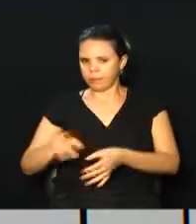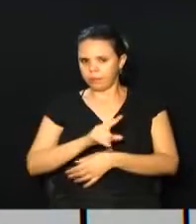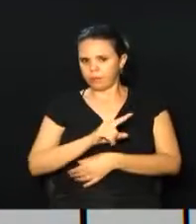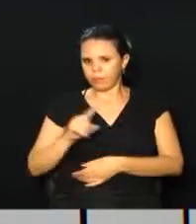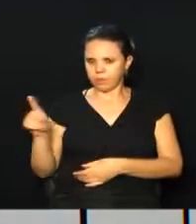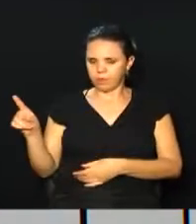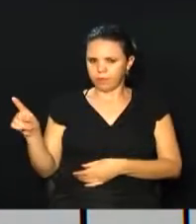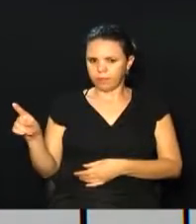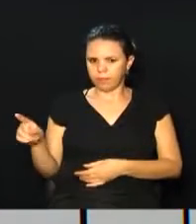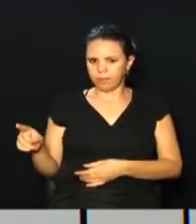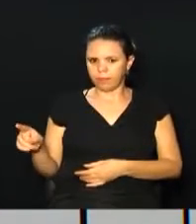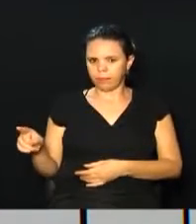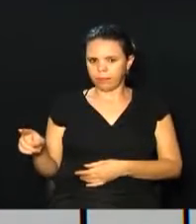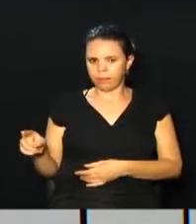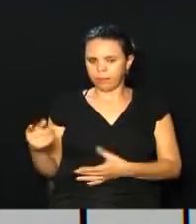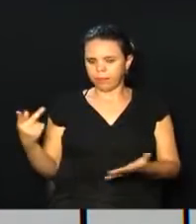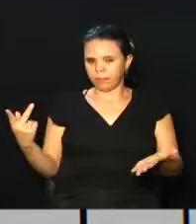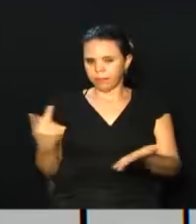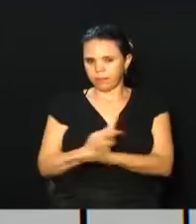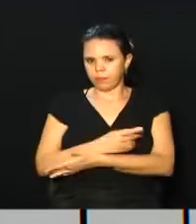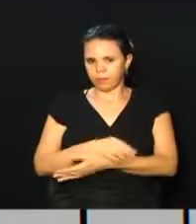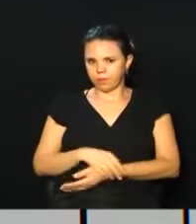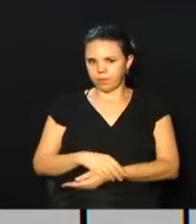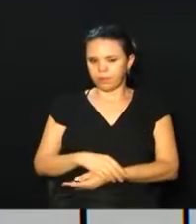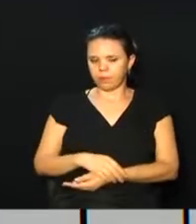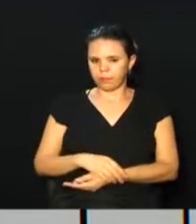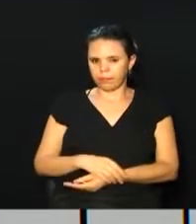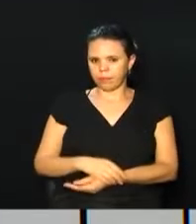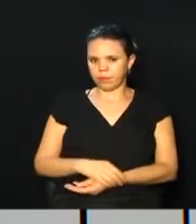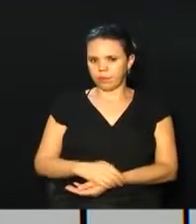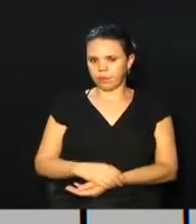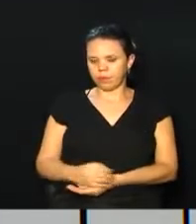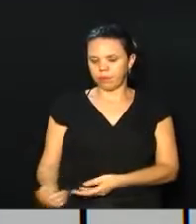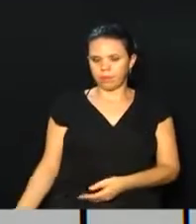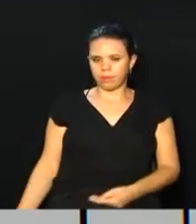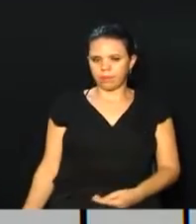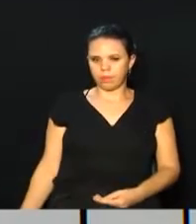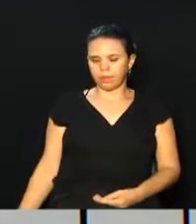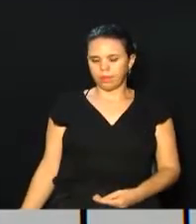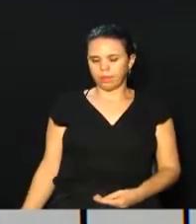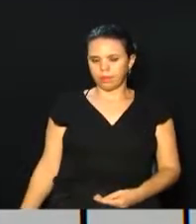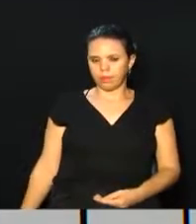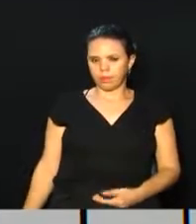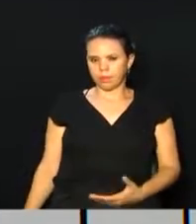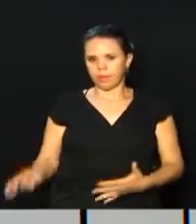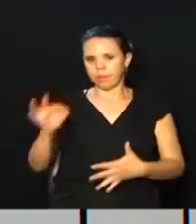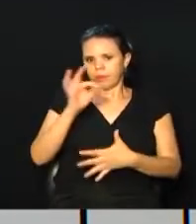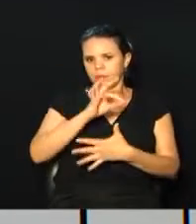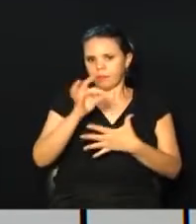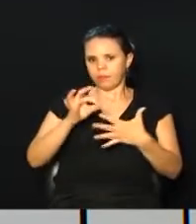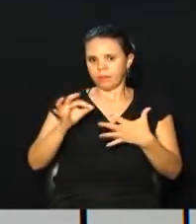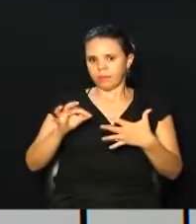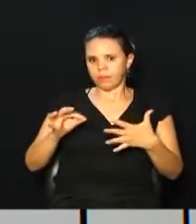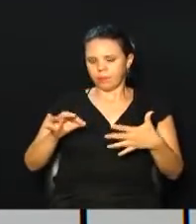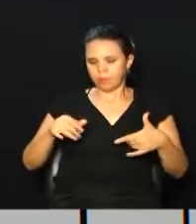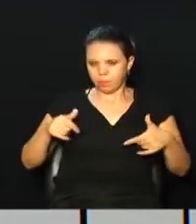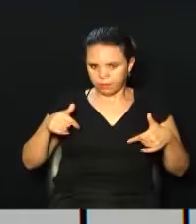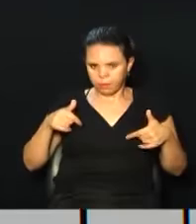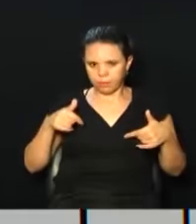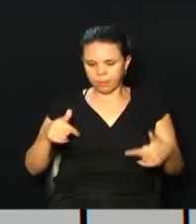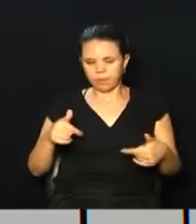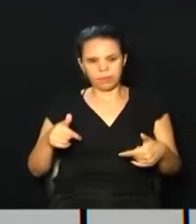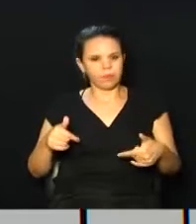não descartar de forma irregular esse tipo de resíduo. Então, é um conjunto de ações